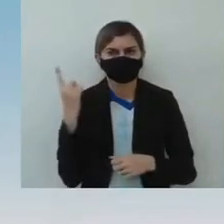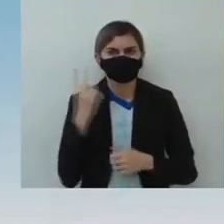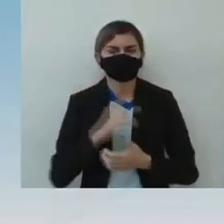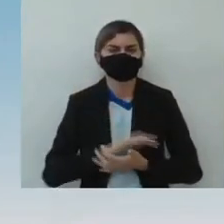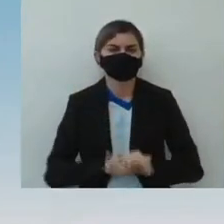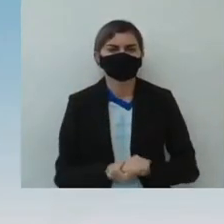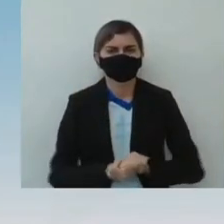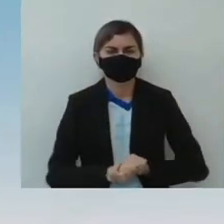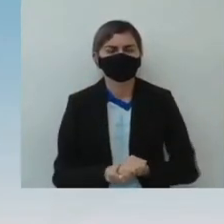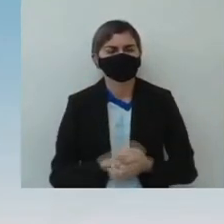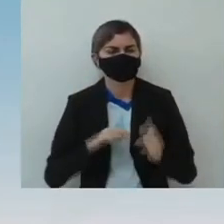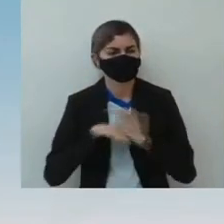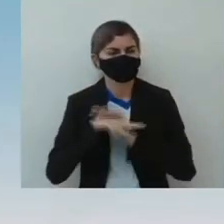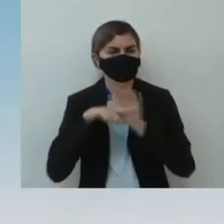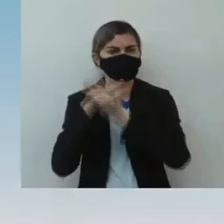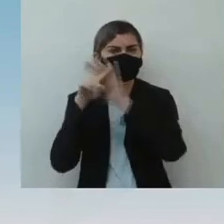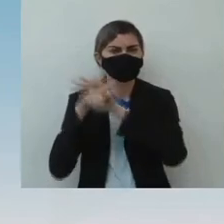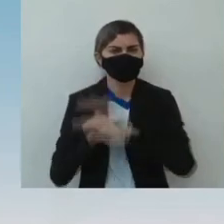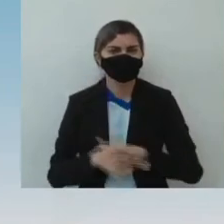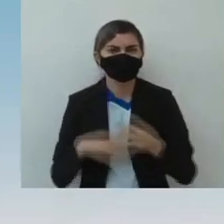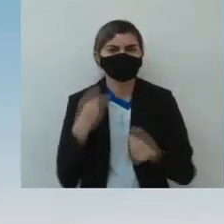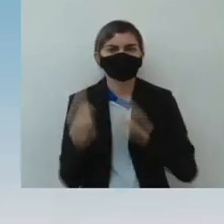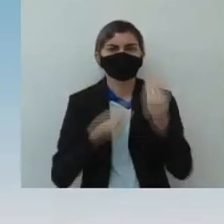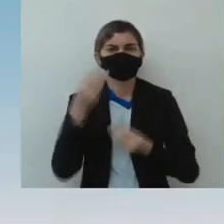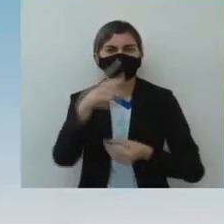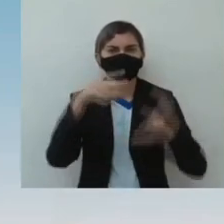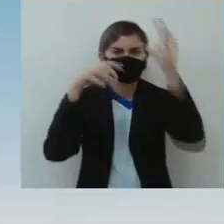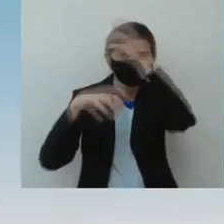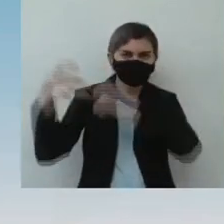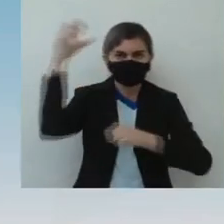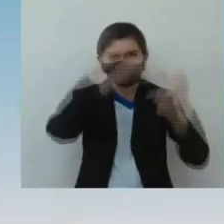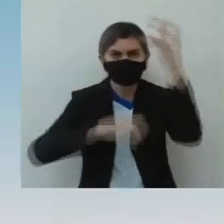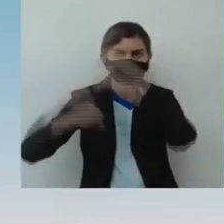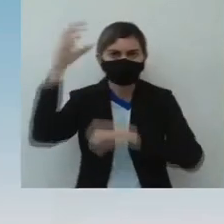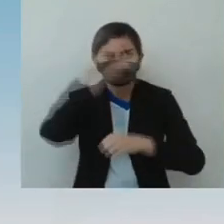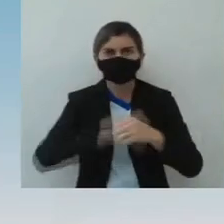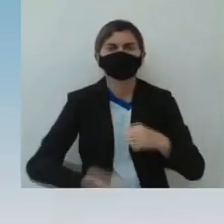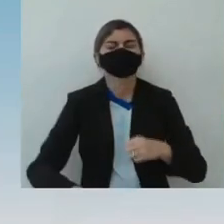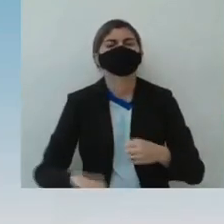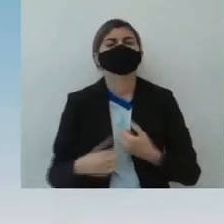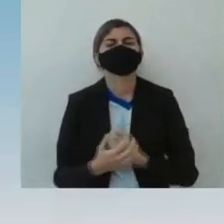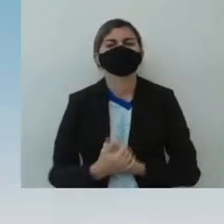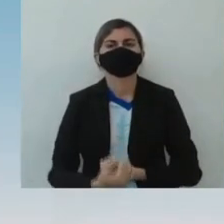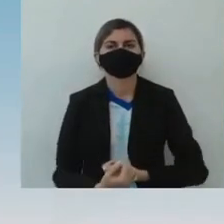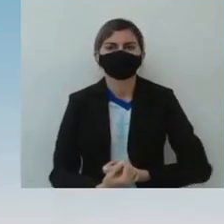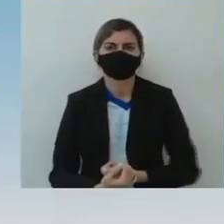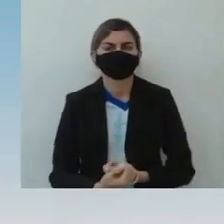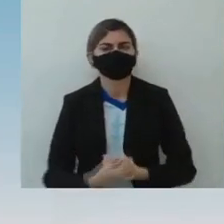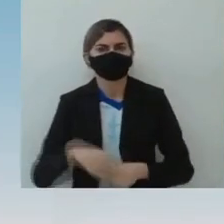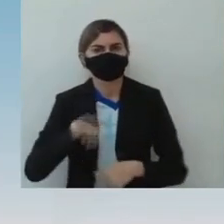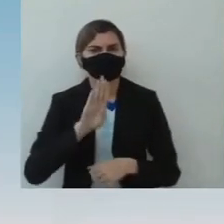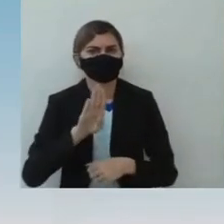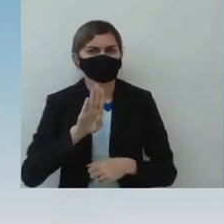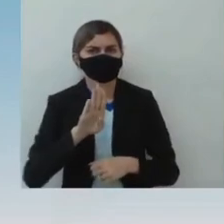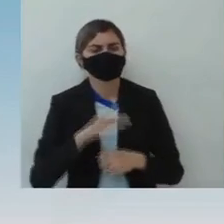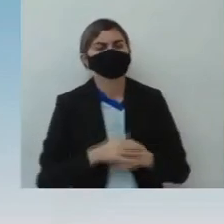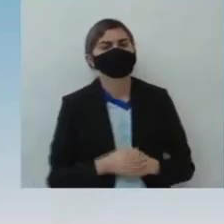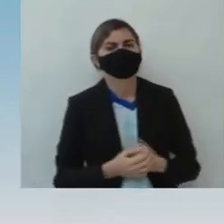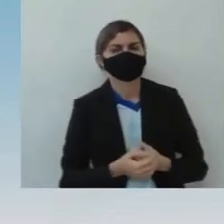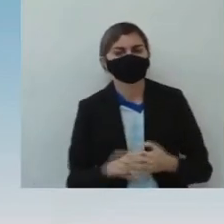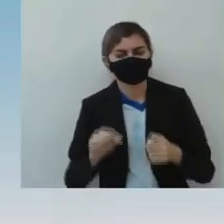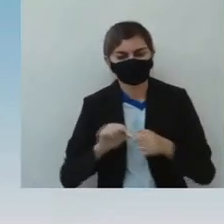your análise como você aprende l'herbe do Your Mother letra B